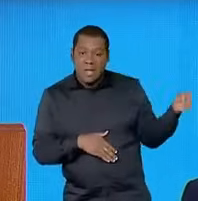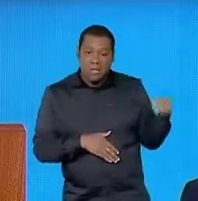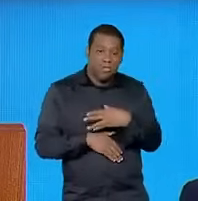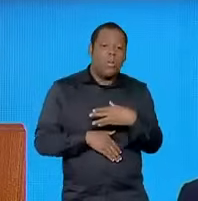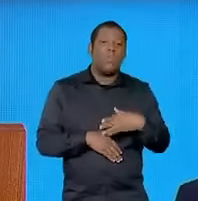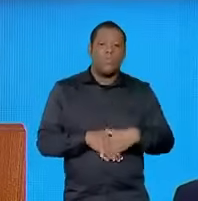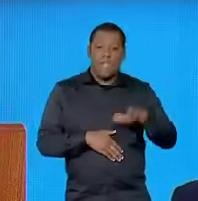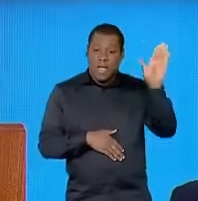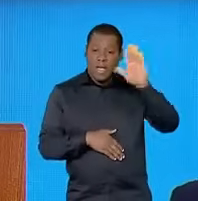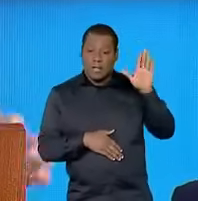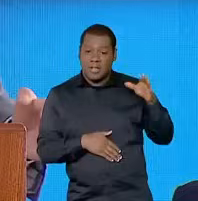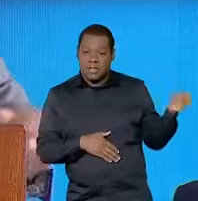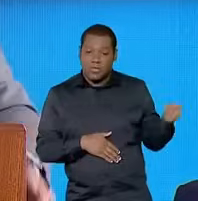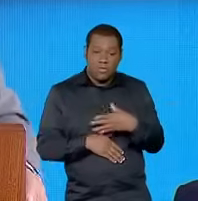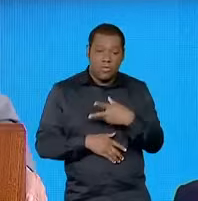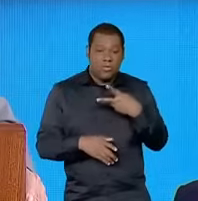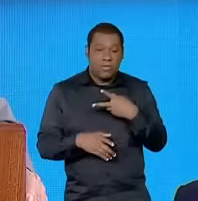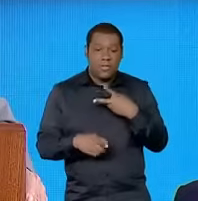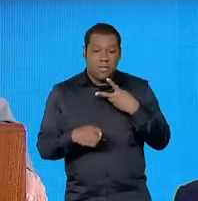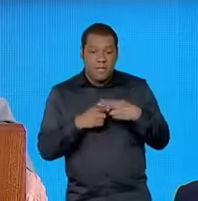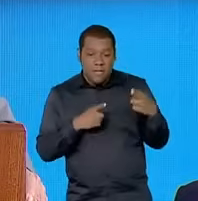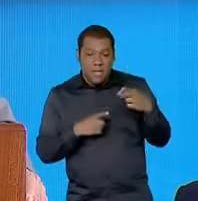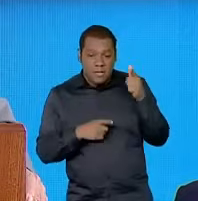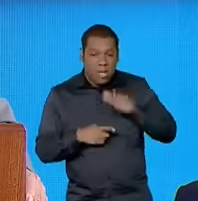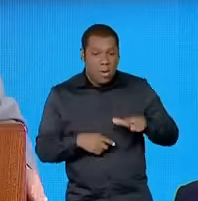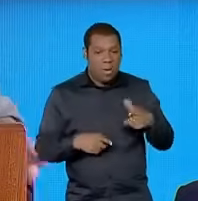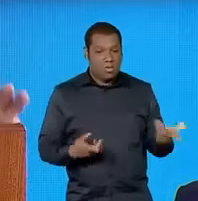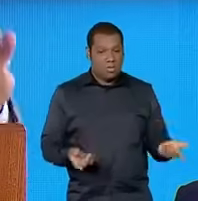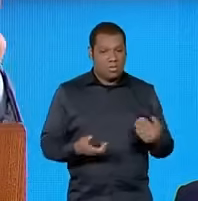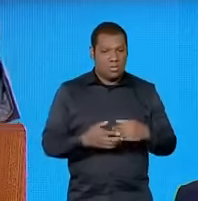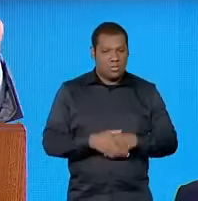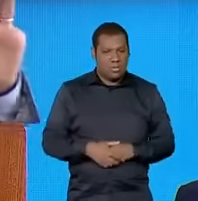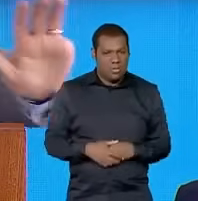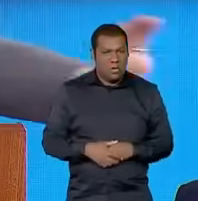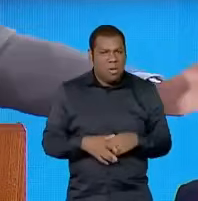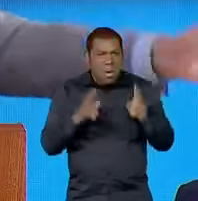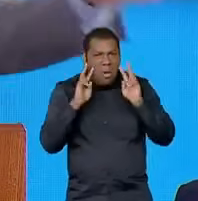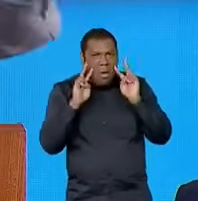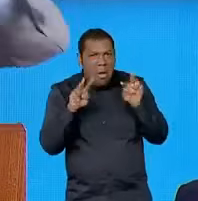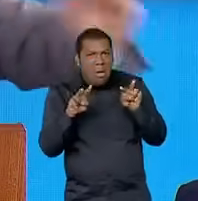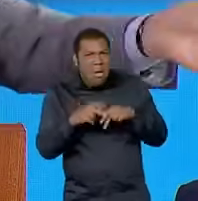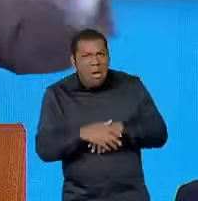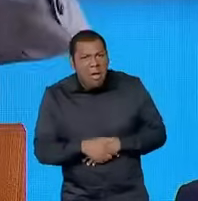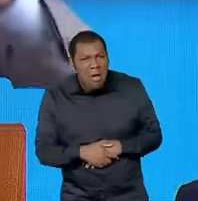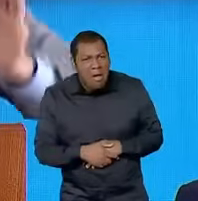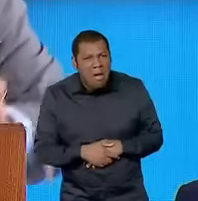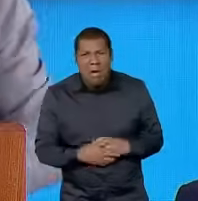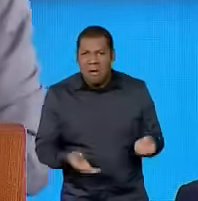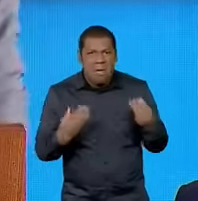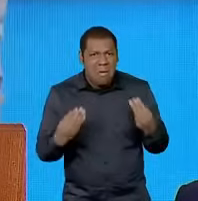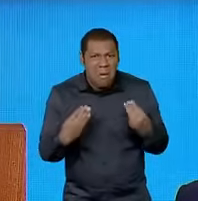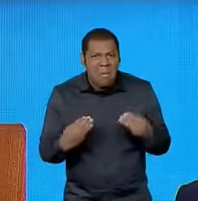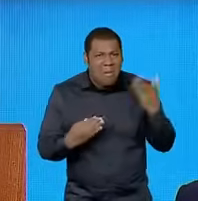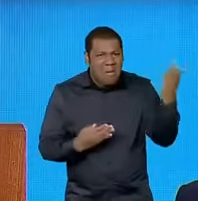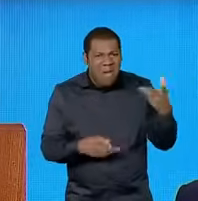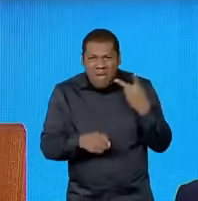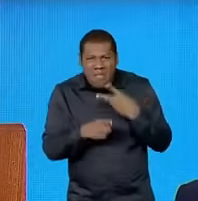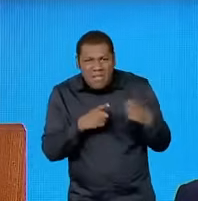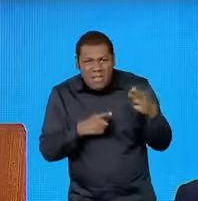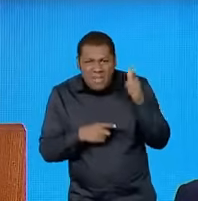as eleições com o Carvalho Pinto. Quem olhava de longe, a chance era nenhuma. Era